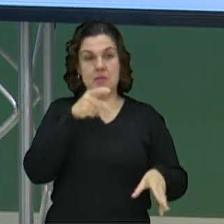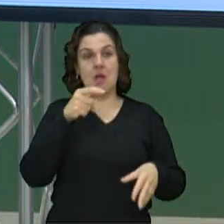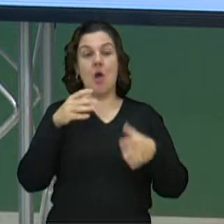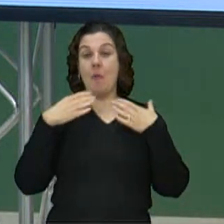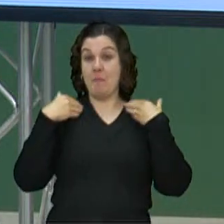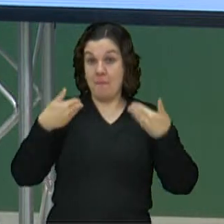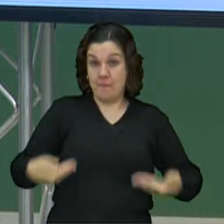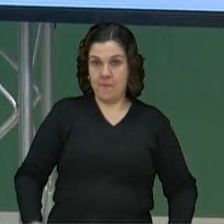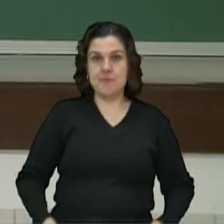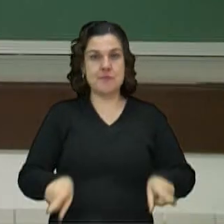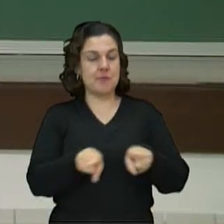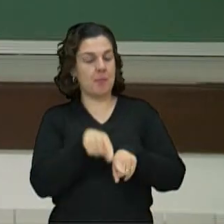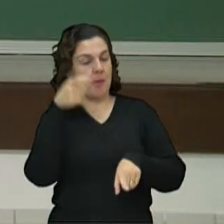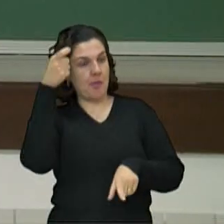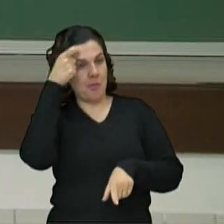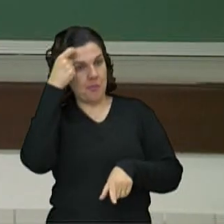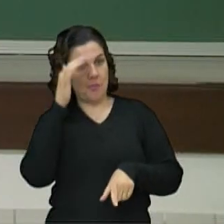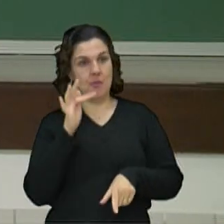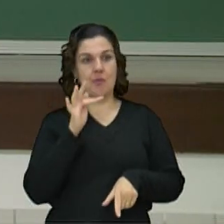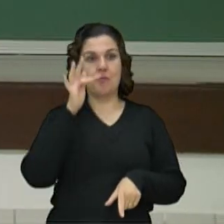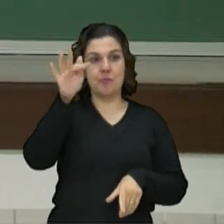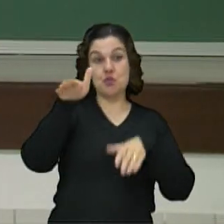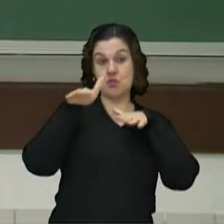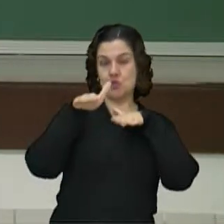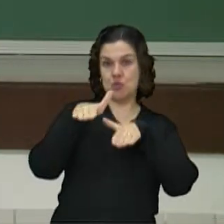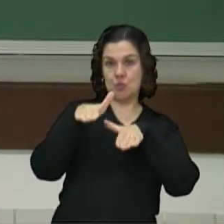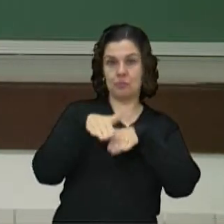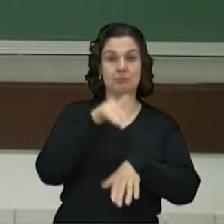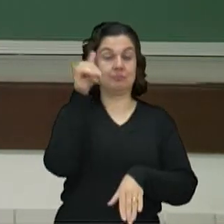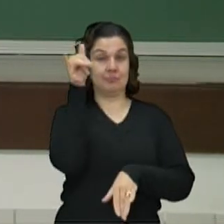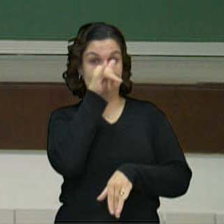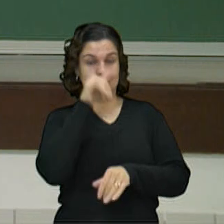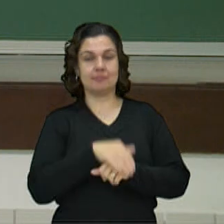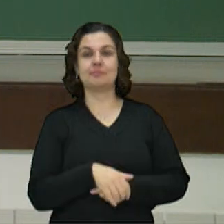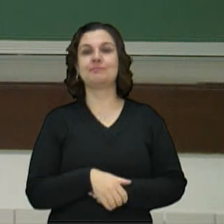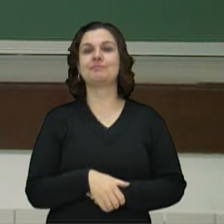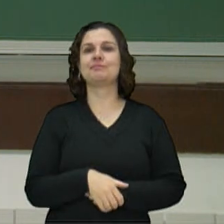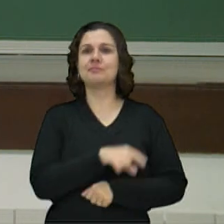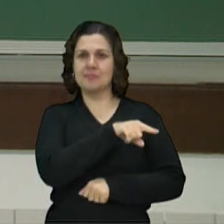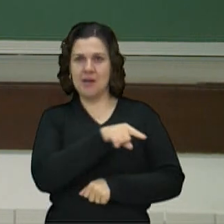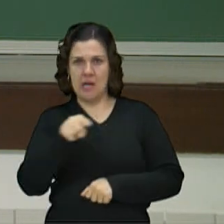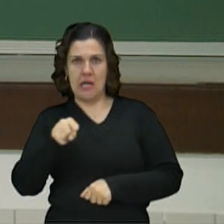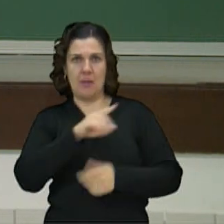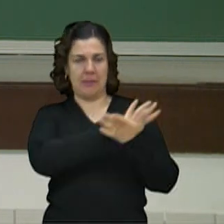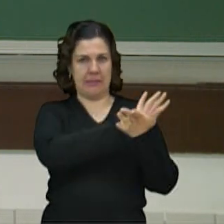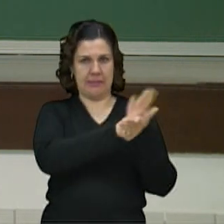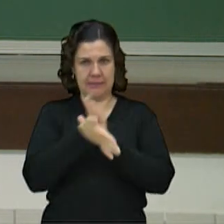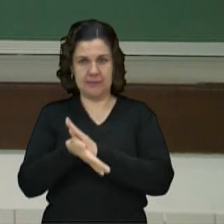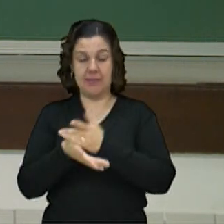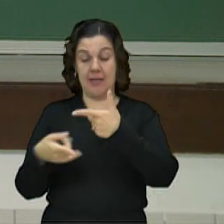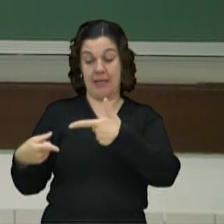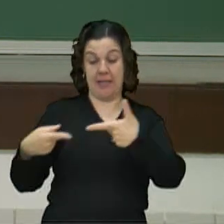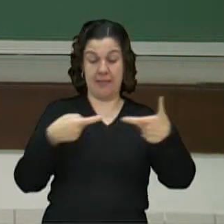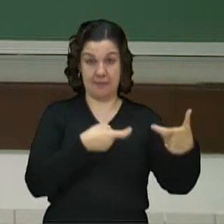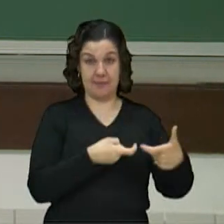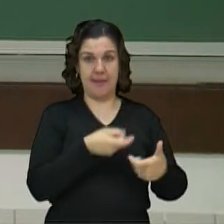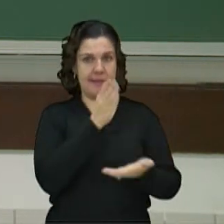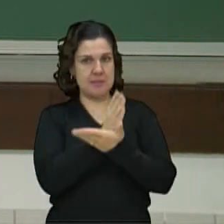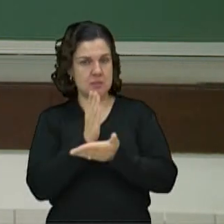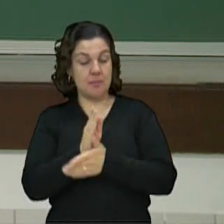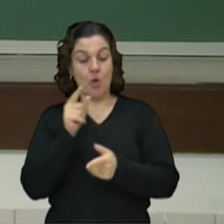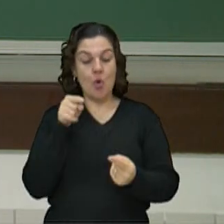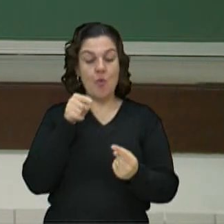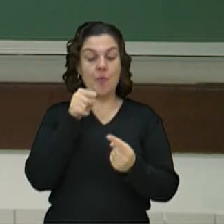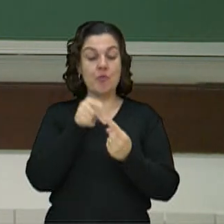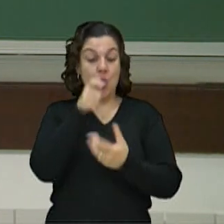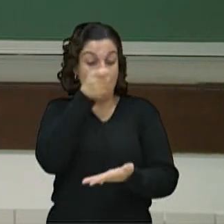física e moralmente os futuros soldados da Itália. Lembre-se a ideia de combater, da guerra constante. A escola tinha a função